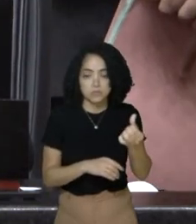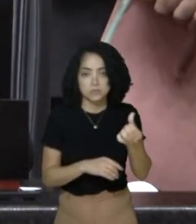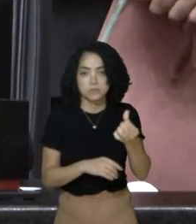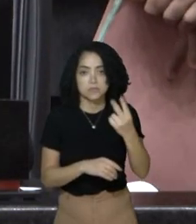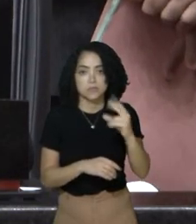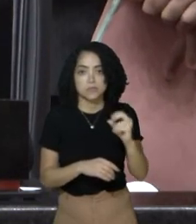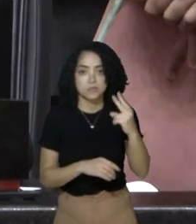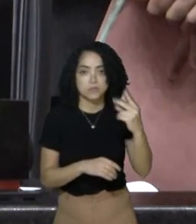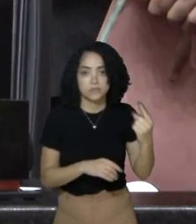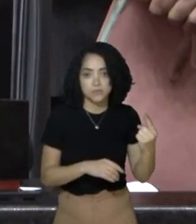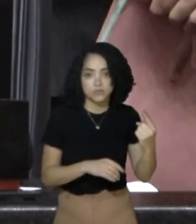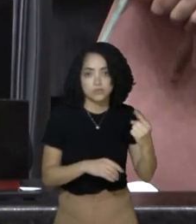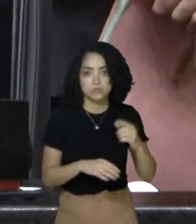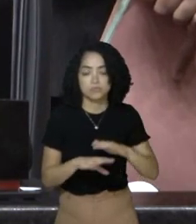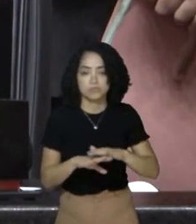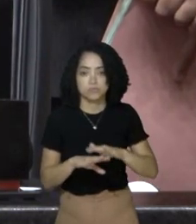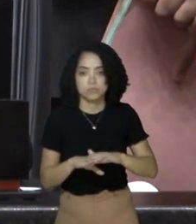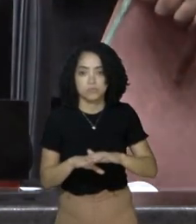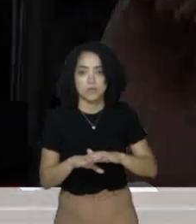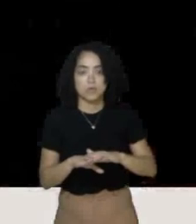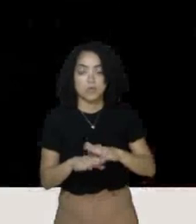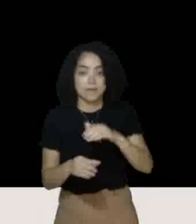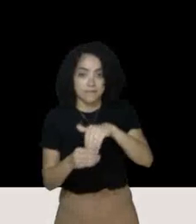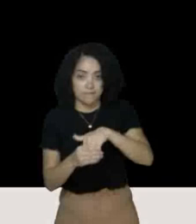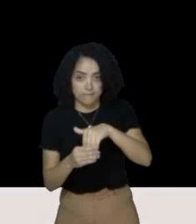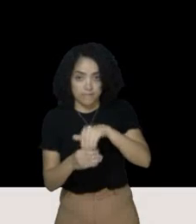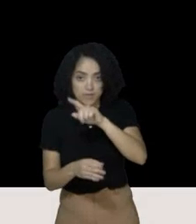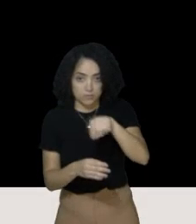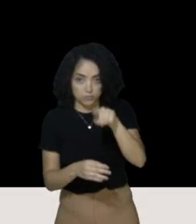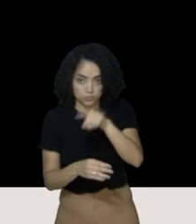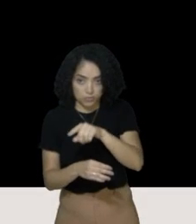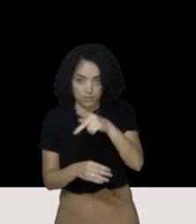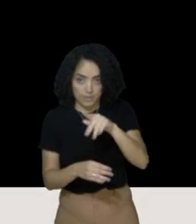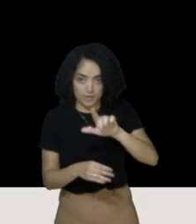816/2021. Veto total ao PL